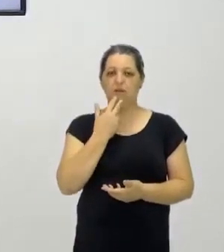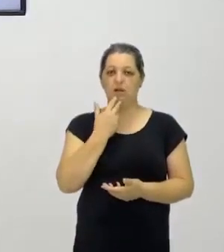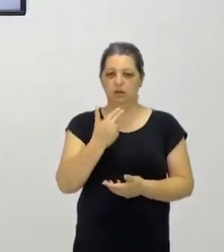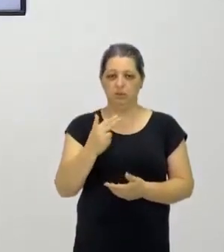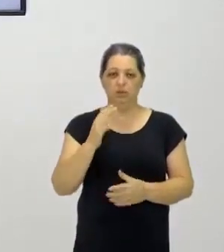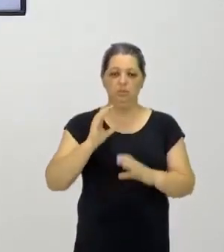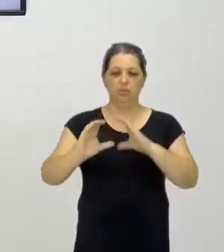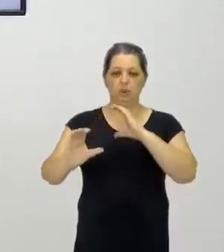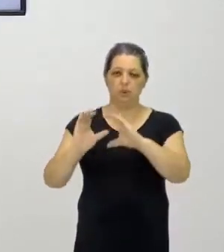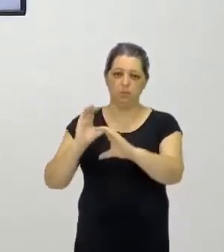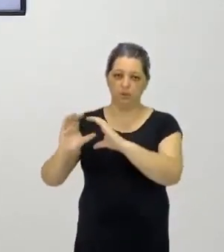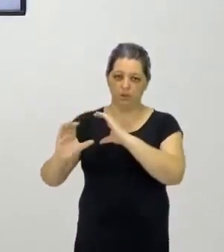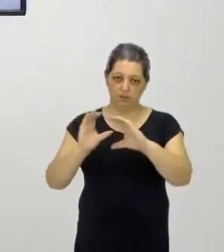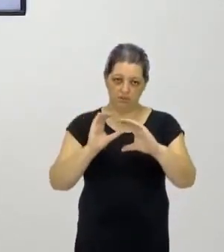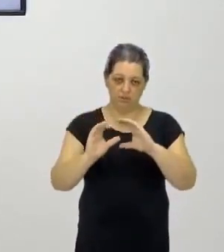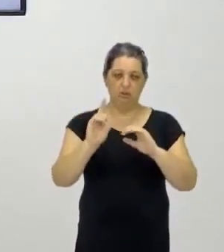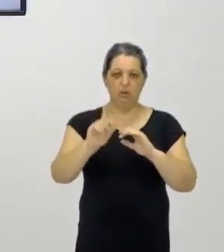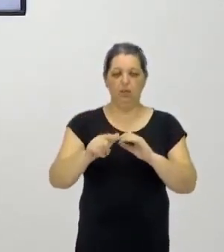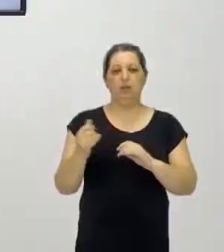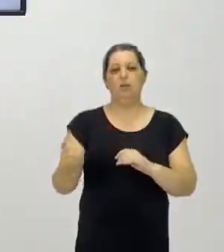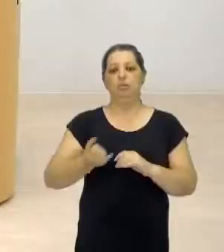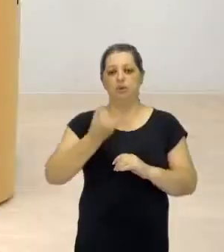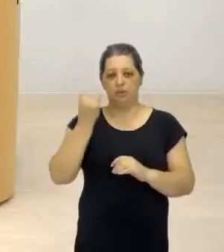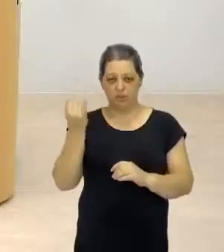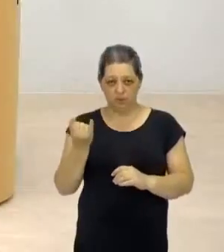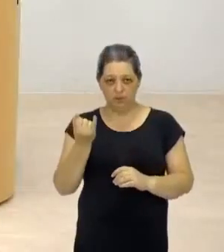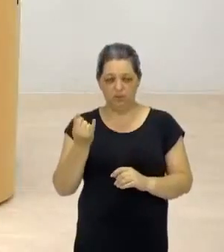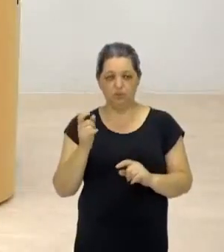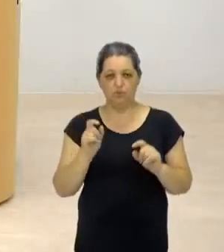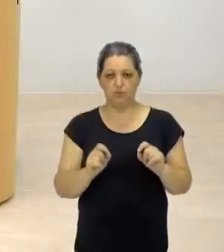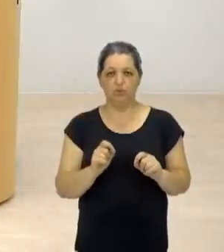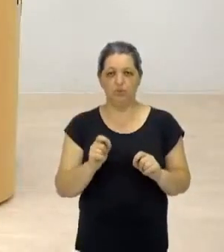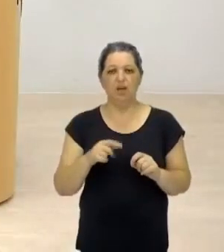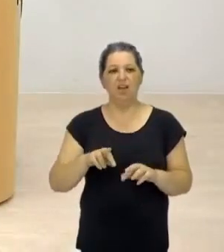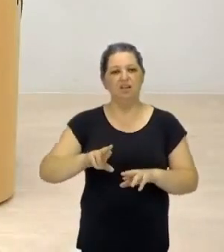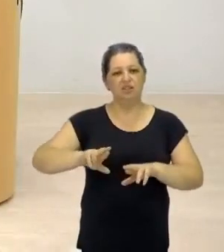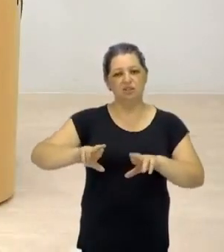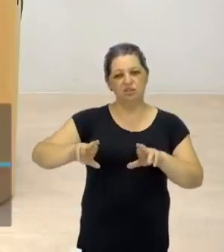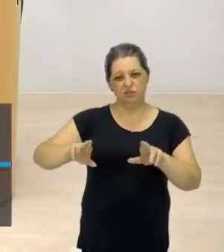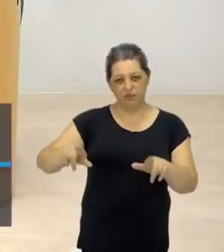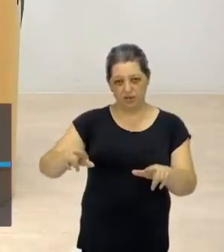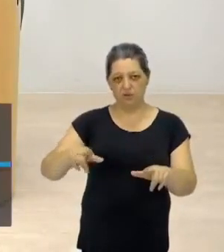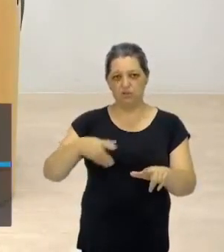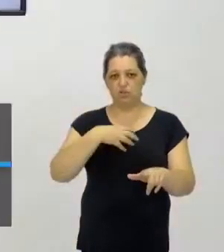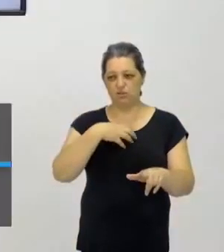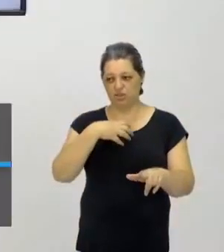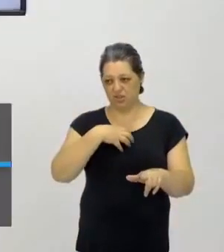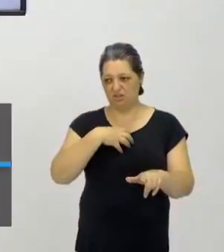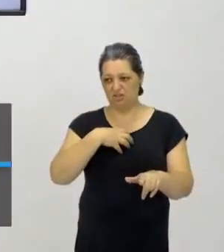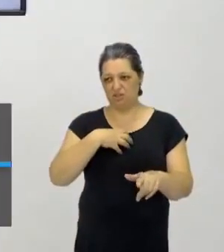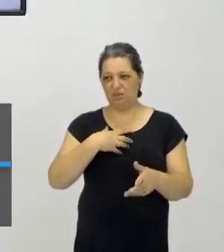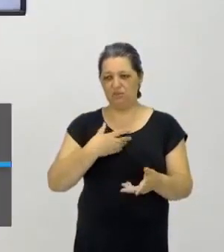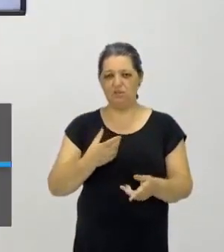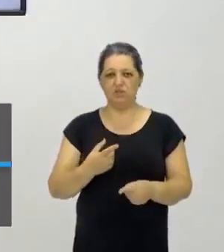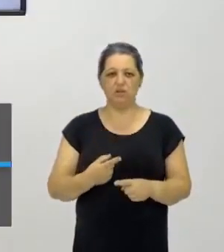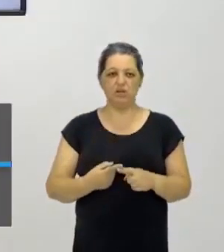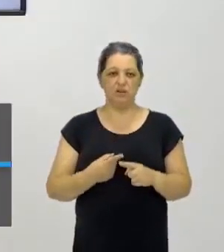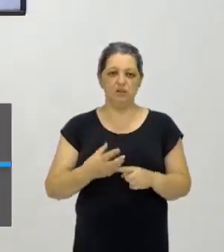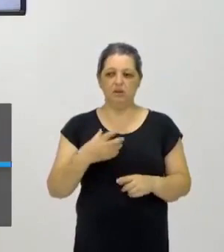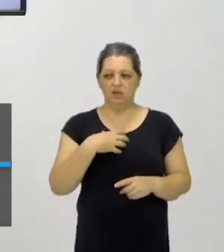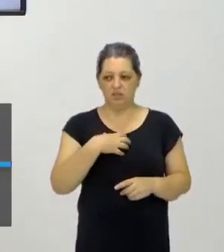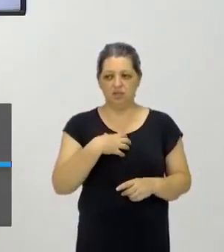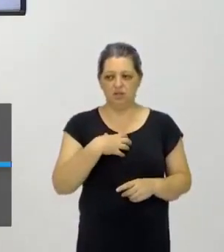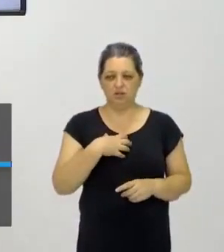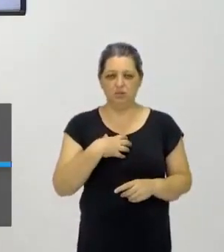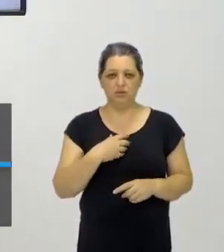para comunicação. Então, é importante porque o accent dela é diferente do jeito que a gente fala aqui no Brasil, do jeito que é